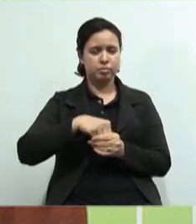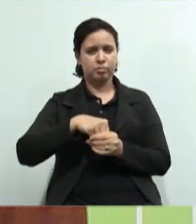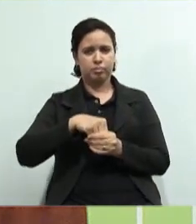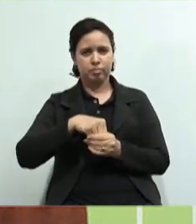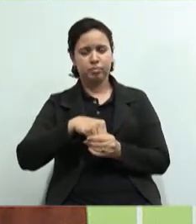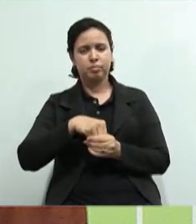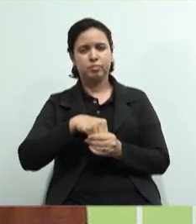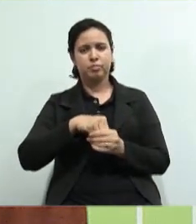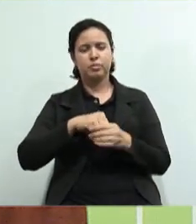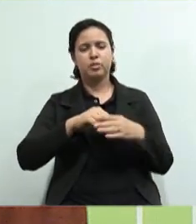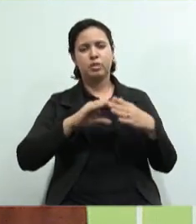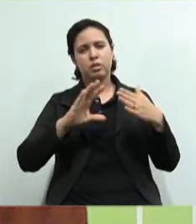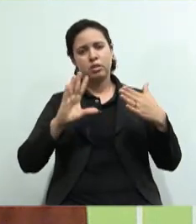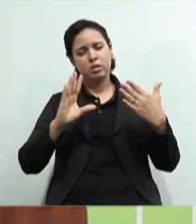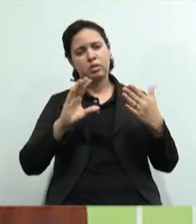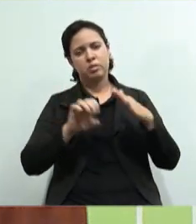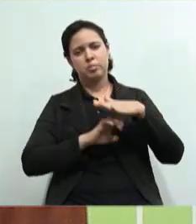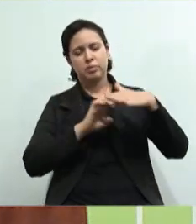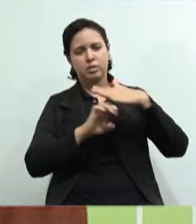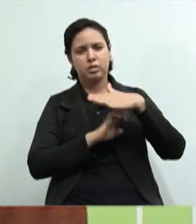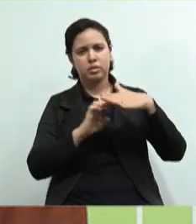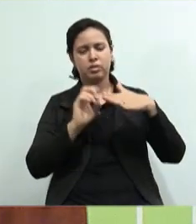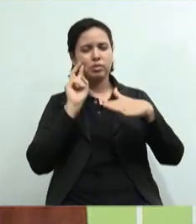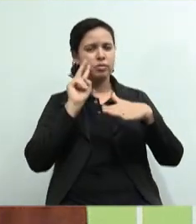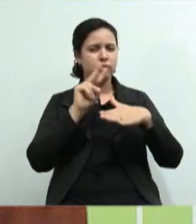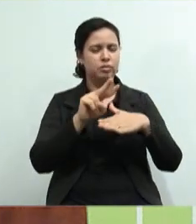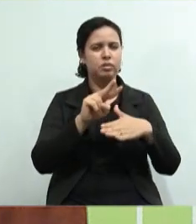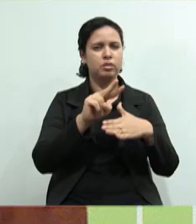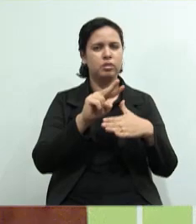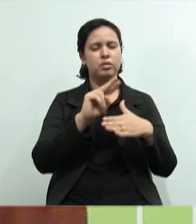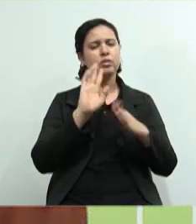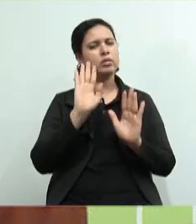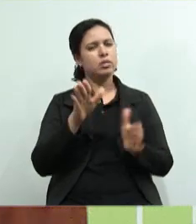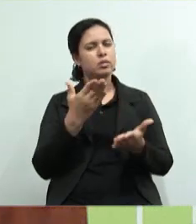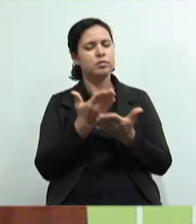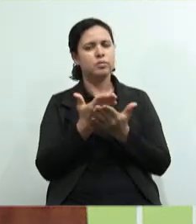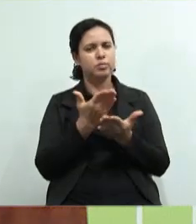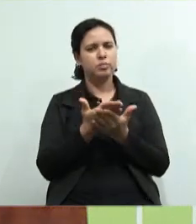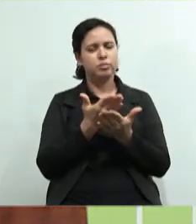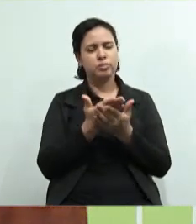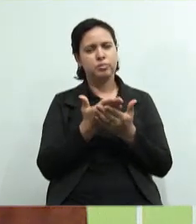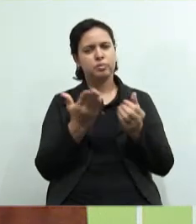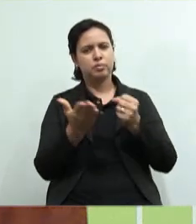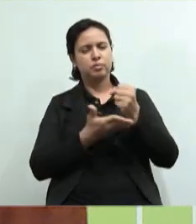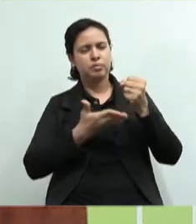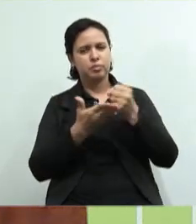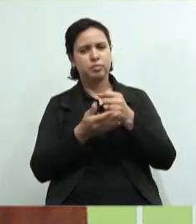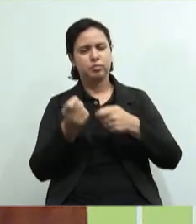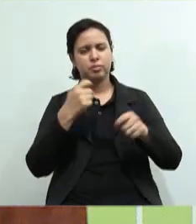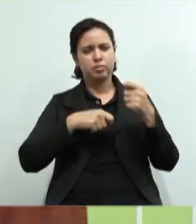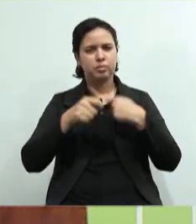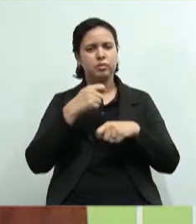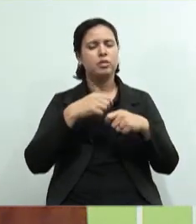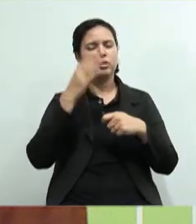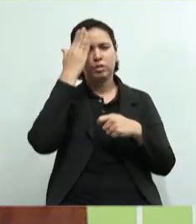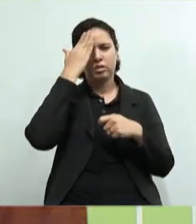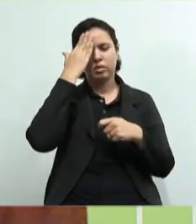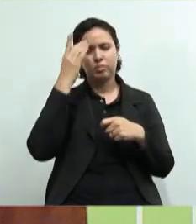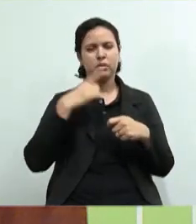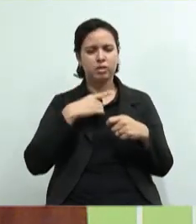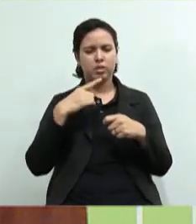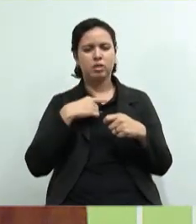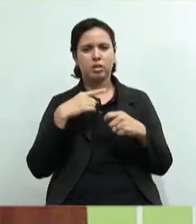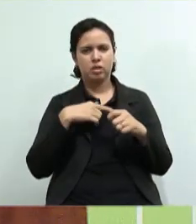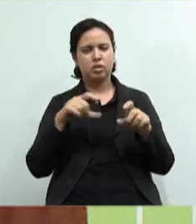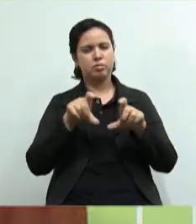desde o começo, quando estuda fundamentos de administração, a gente sabe que tem vários níveis, O operacional,